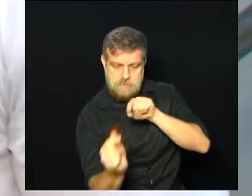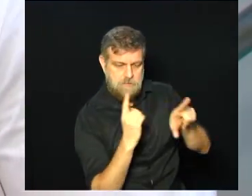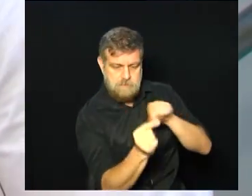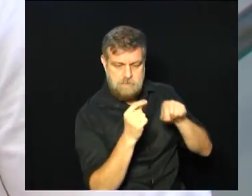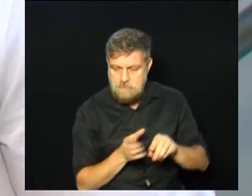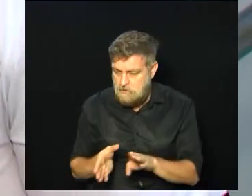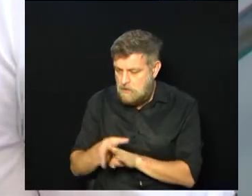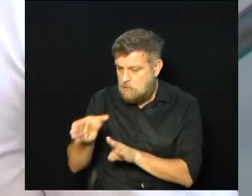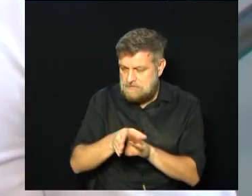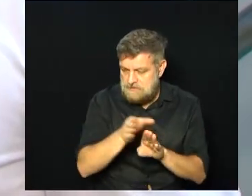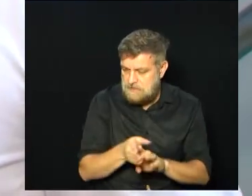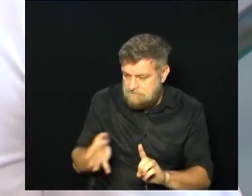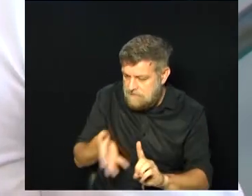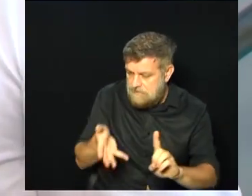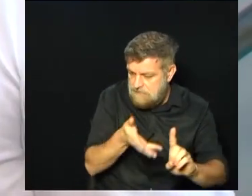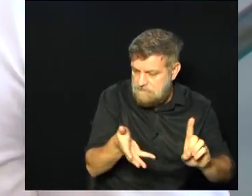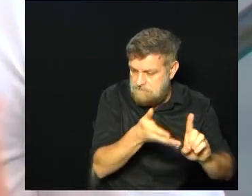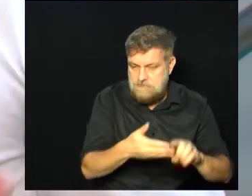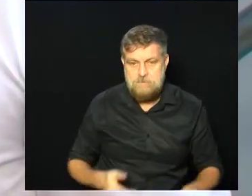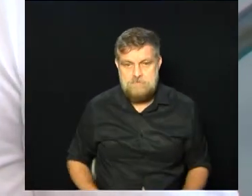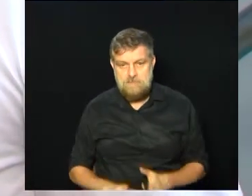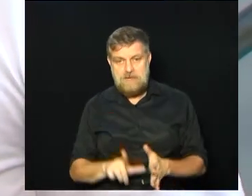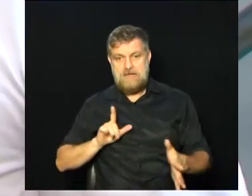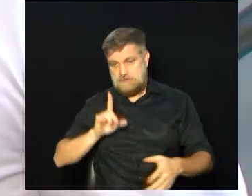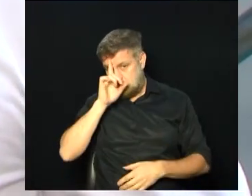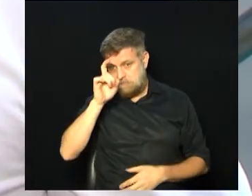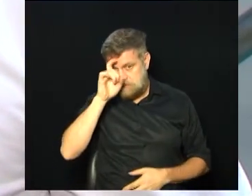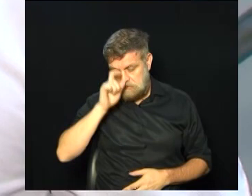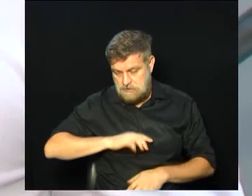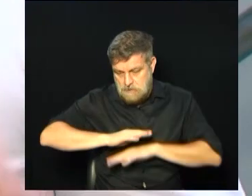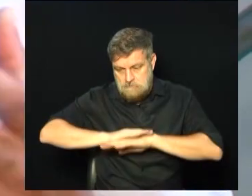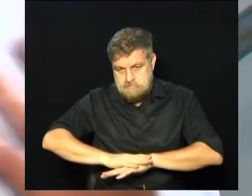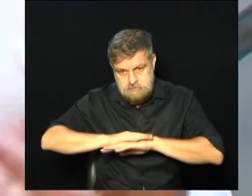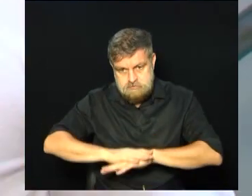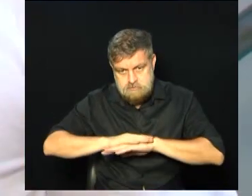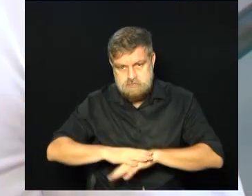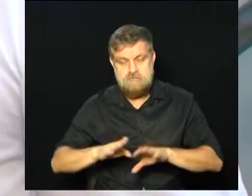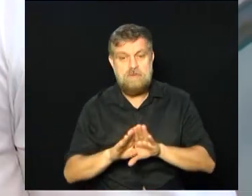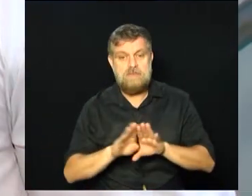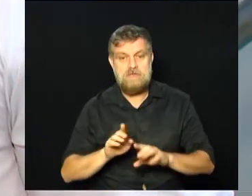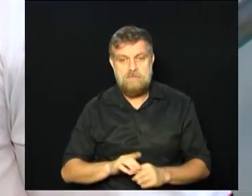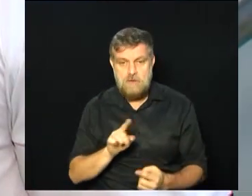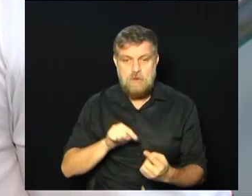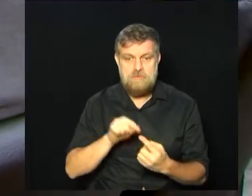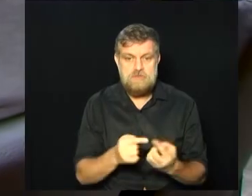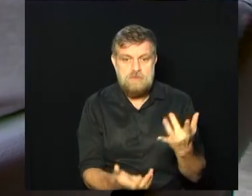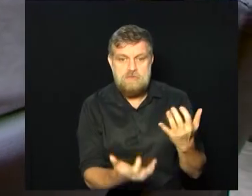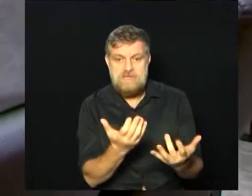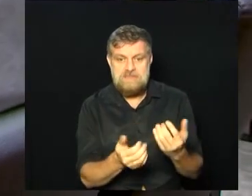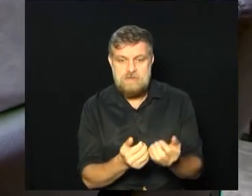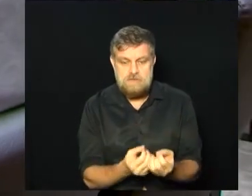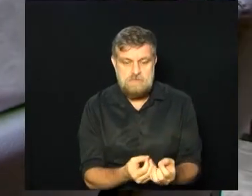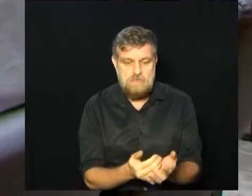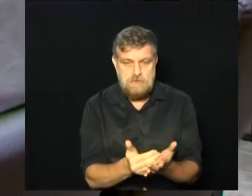auxílio dos ocupantes, no atendimento pré-hospitalar, que é o que a gente chama de primeiros socorros, e também no combate ao princípio de incêndio.